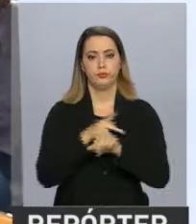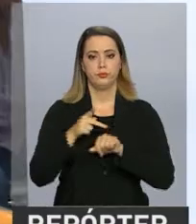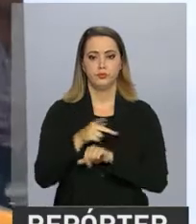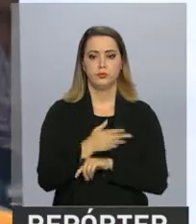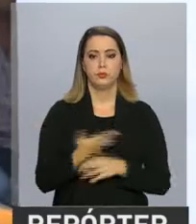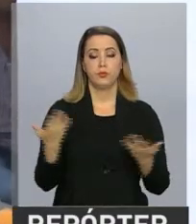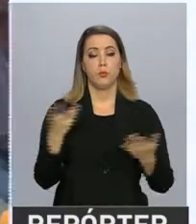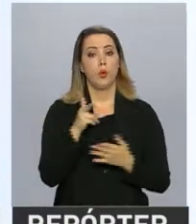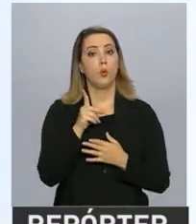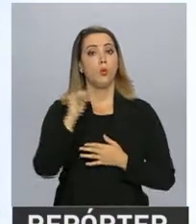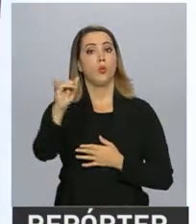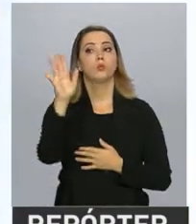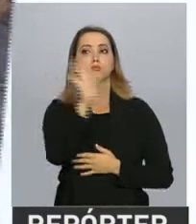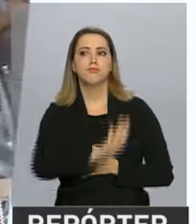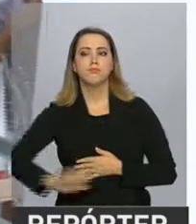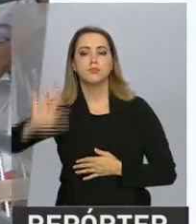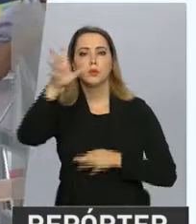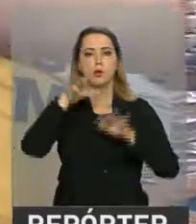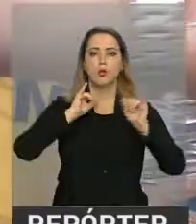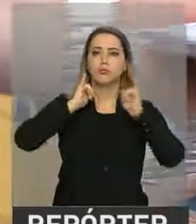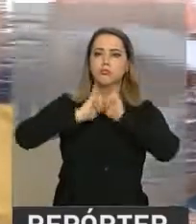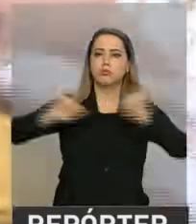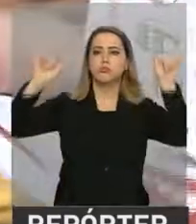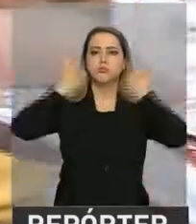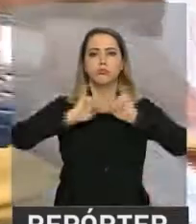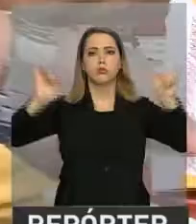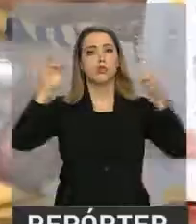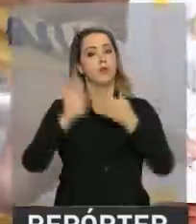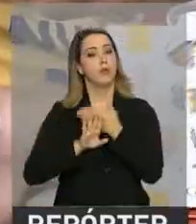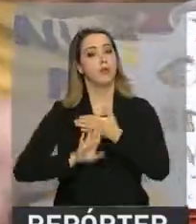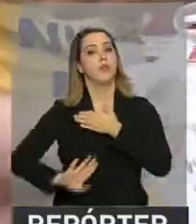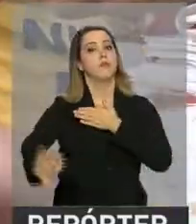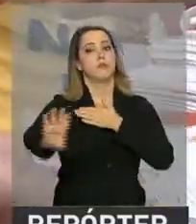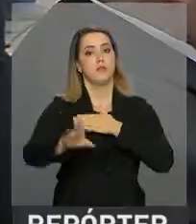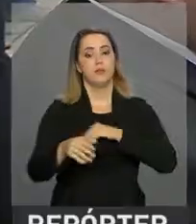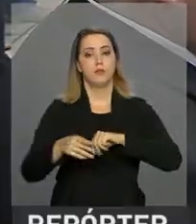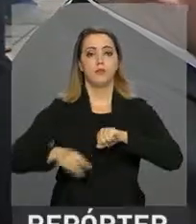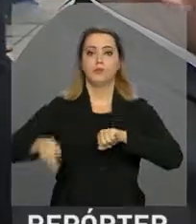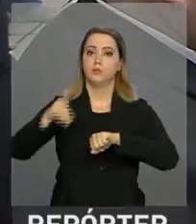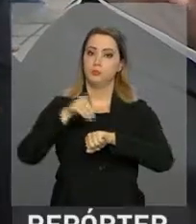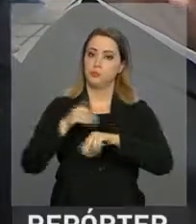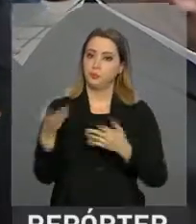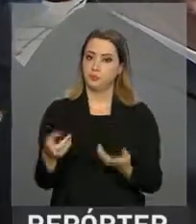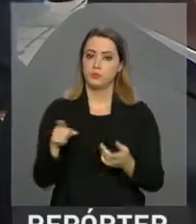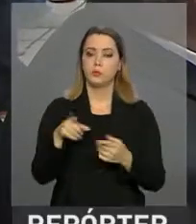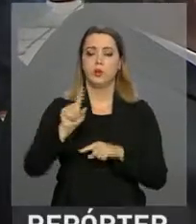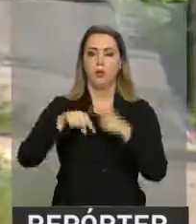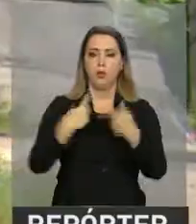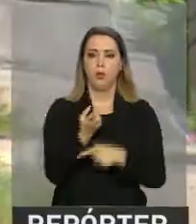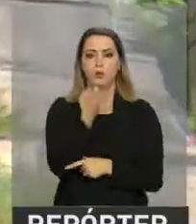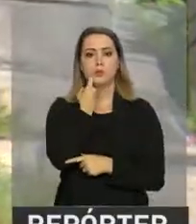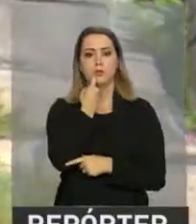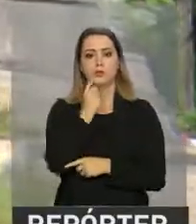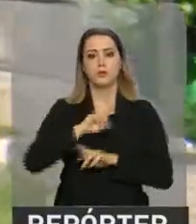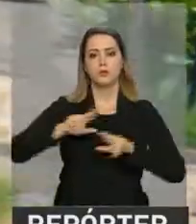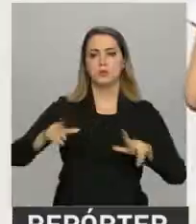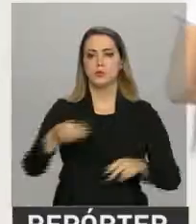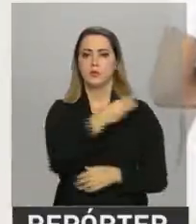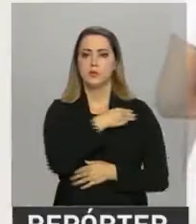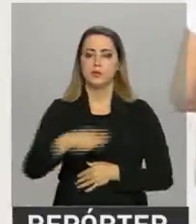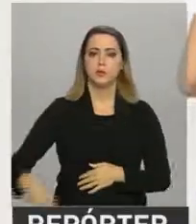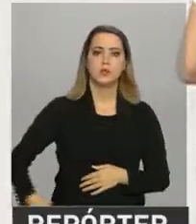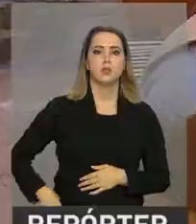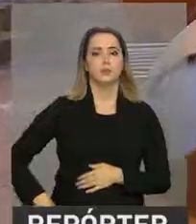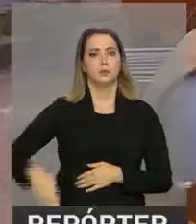o dia nacional de combate ao mosquito será na próxima sexta feira ministros de estado militares das forças